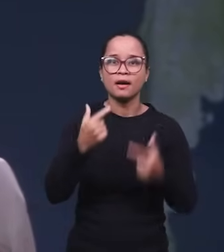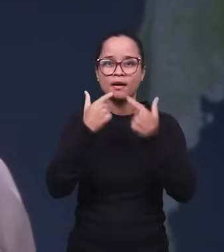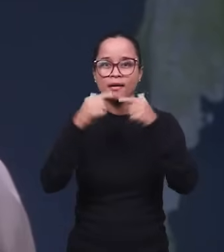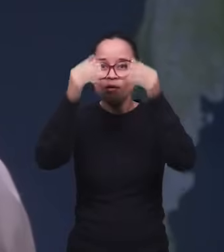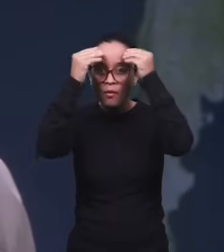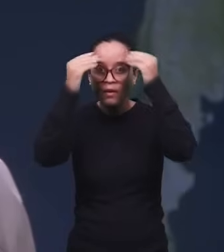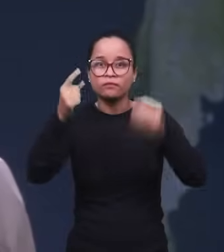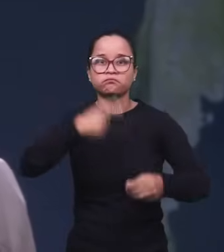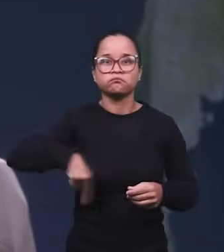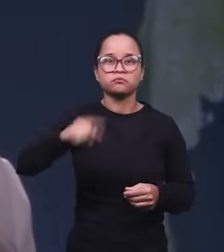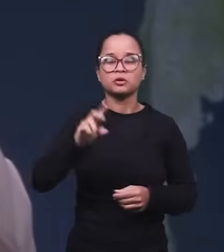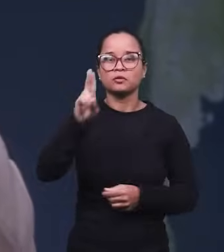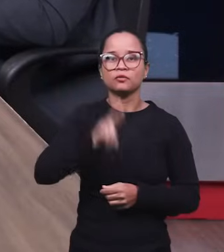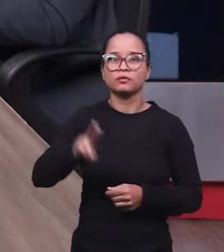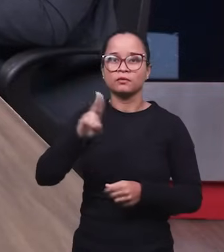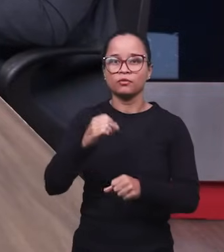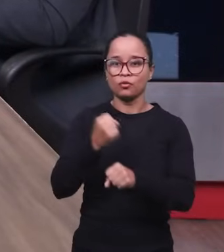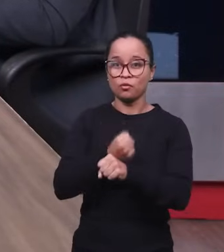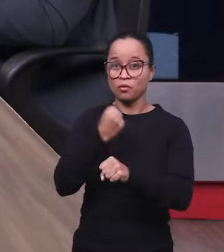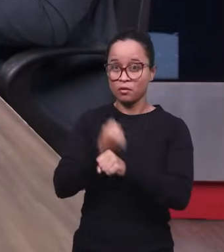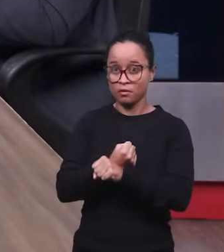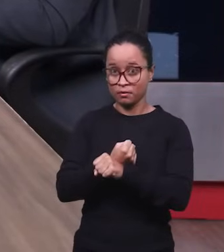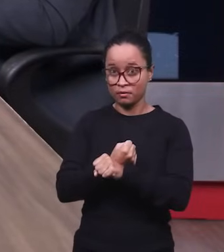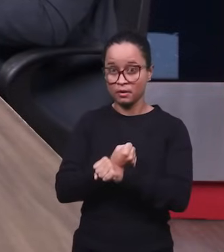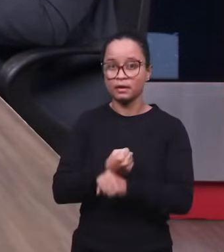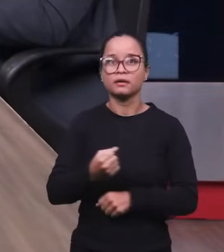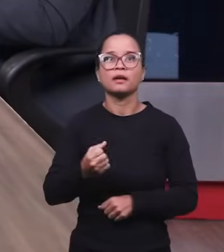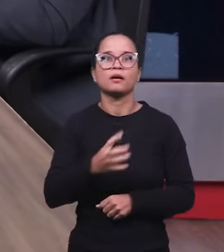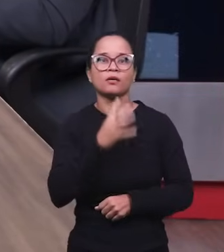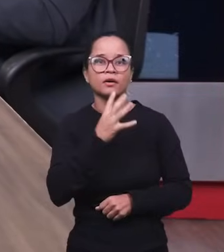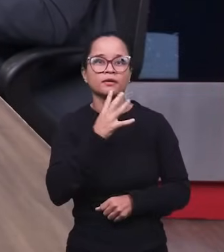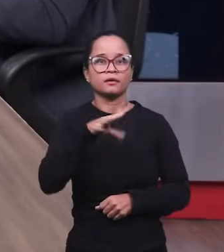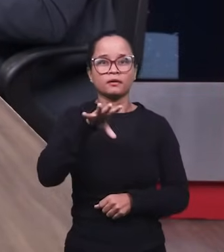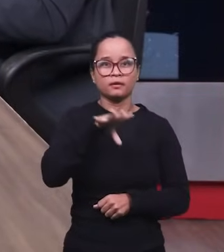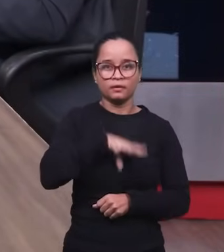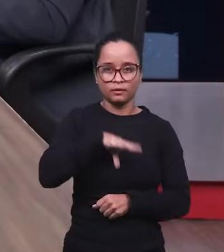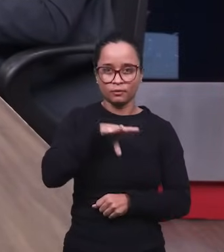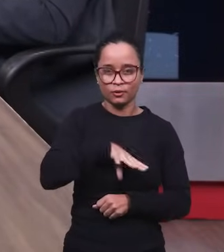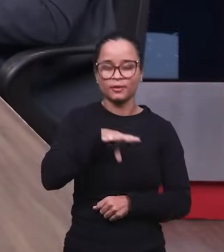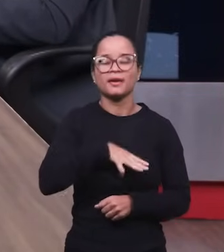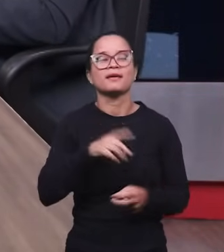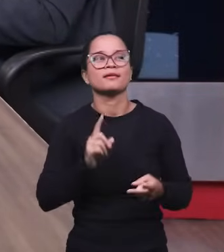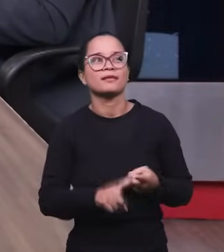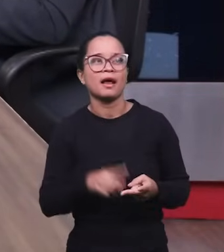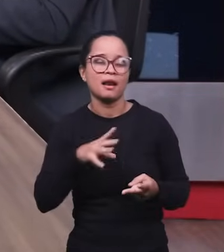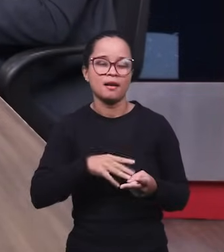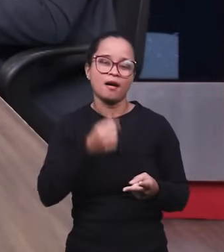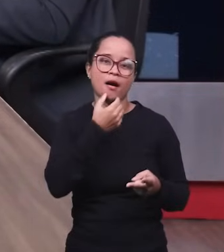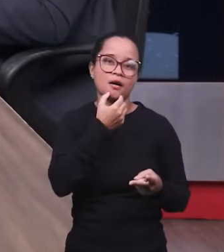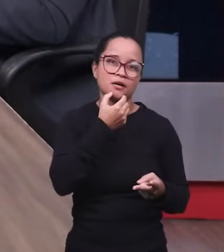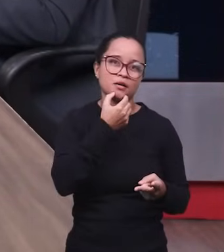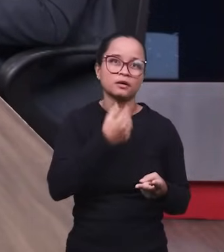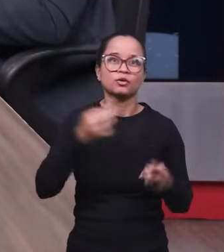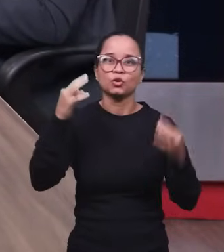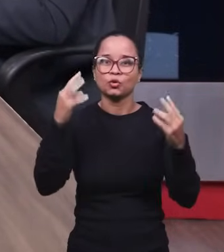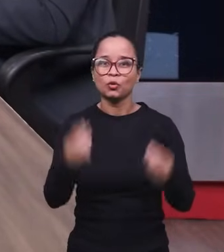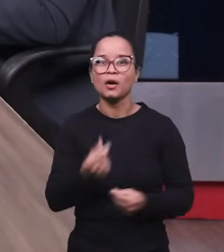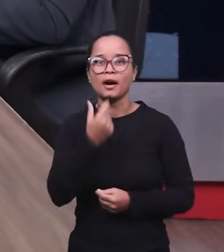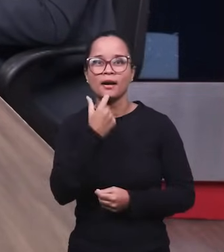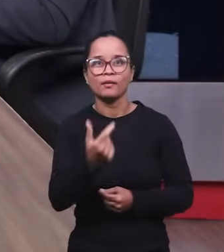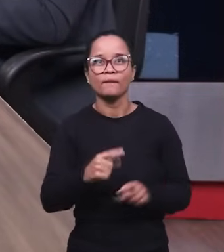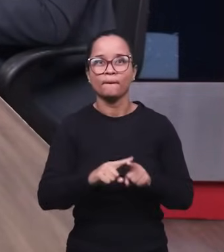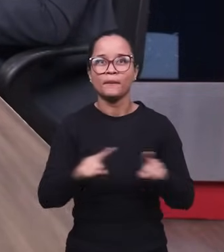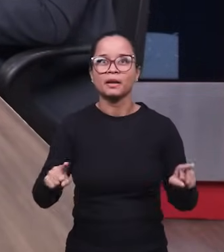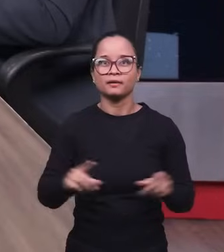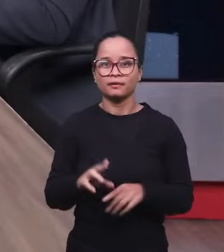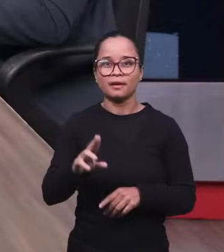nossa linguagem, a linguagem que nós usamos como obra. Ela conhece língua portuguesa, ela conhece língua inglesa, etc., todas